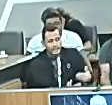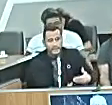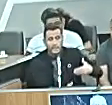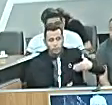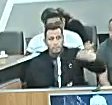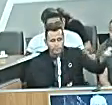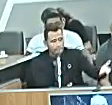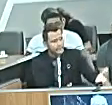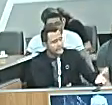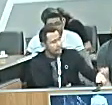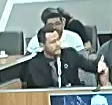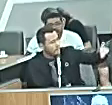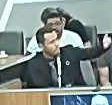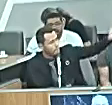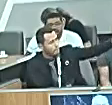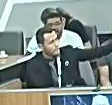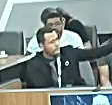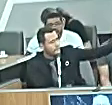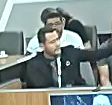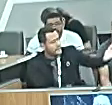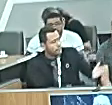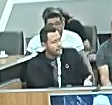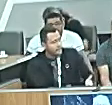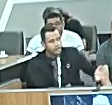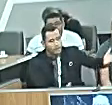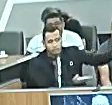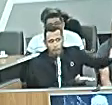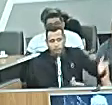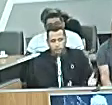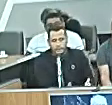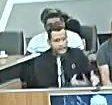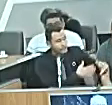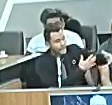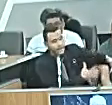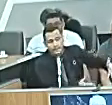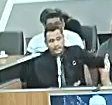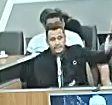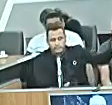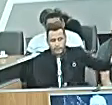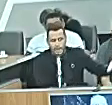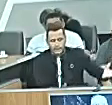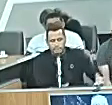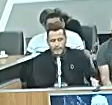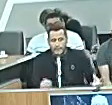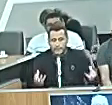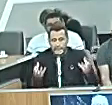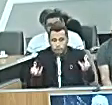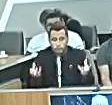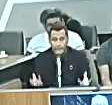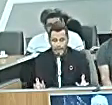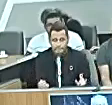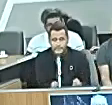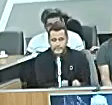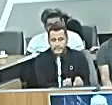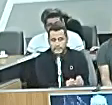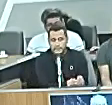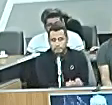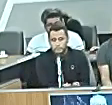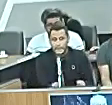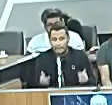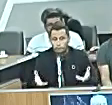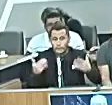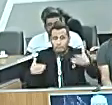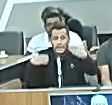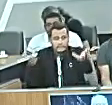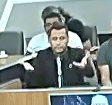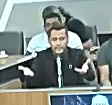teve que aprender com ele como eu venho aprendendo e o papo ele está aqui agora aqui o próprio leite já nem se fala a gente tem que juntar se